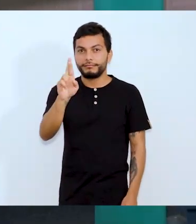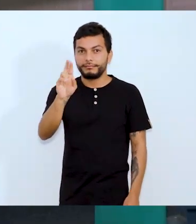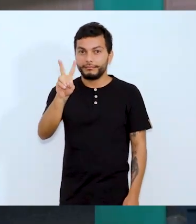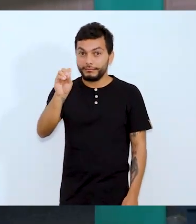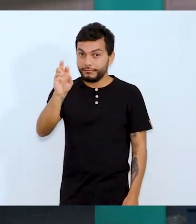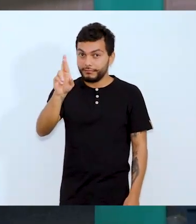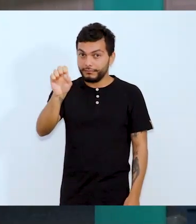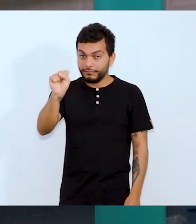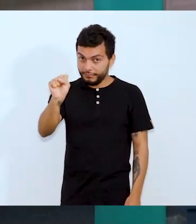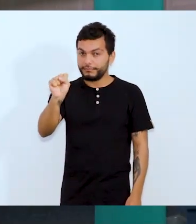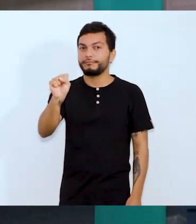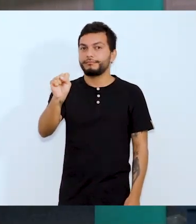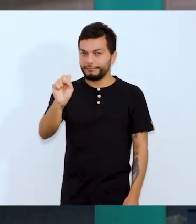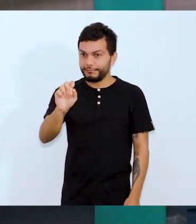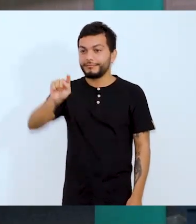árvores,